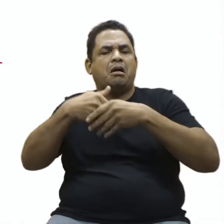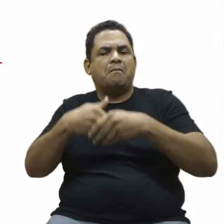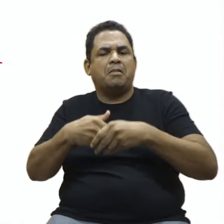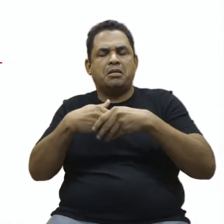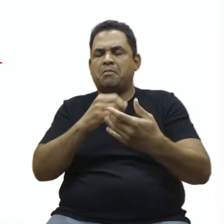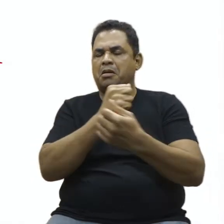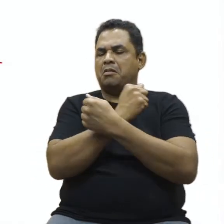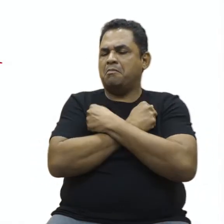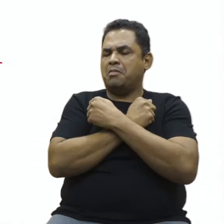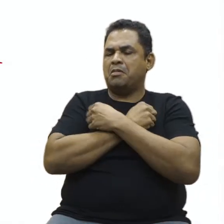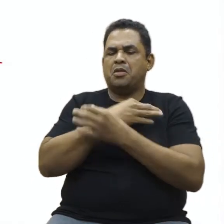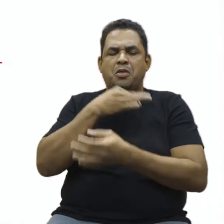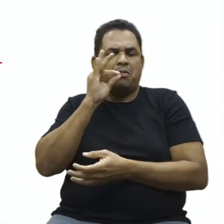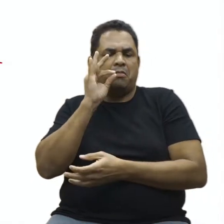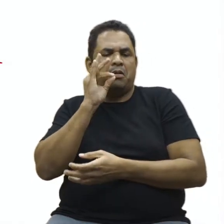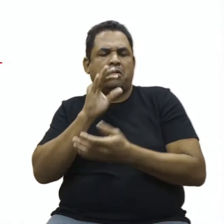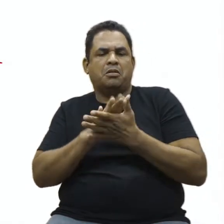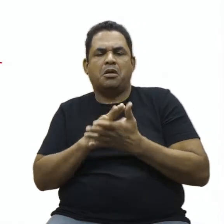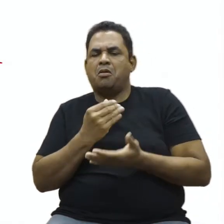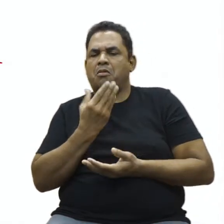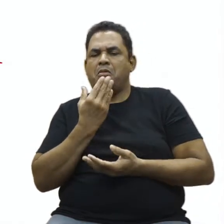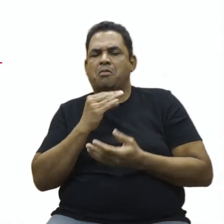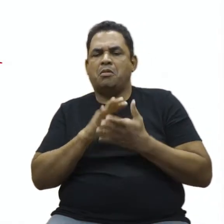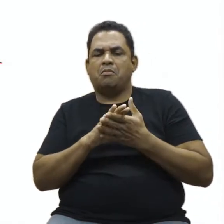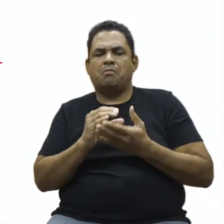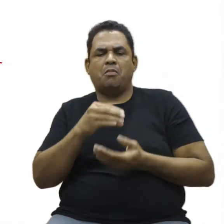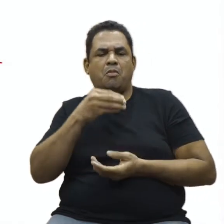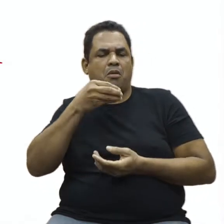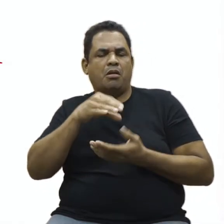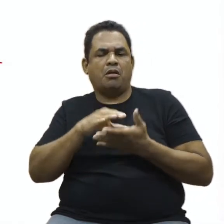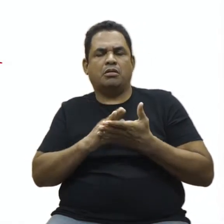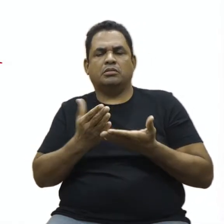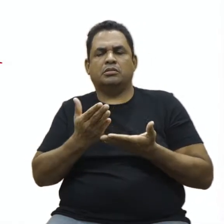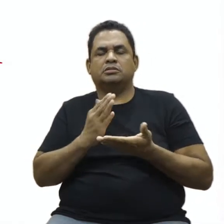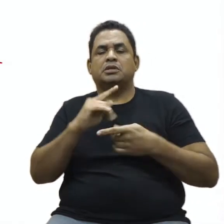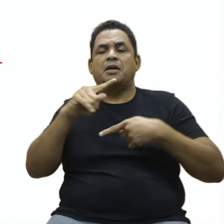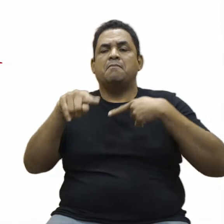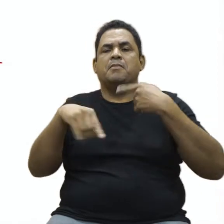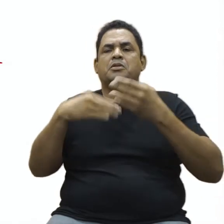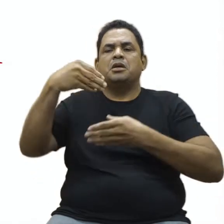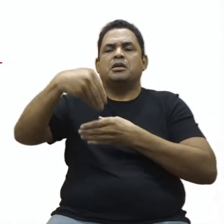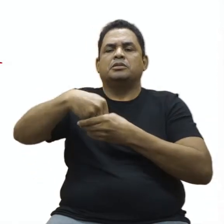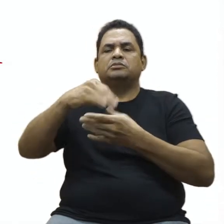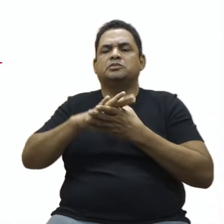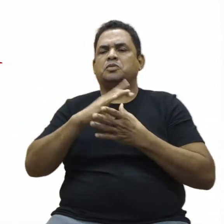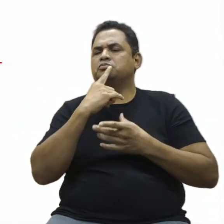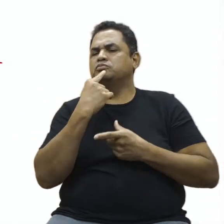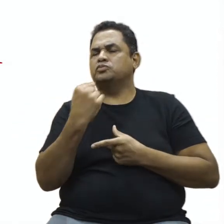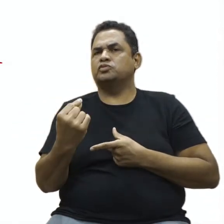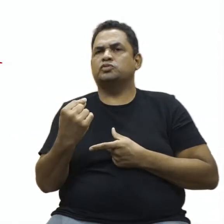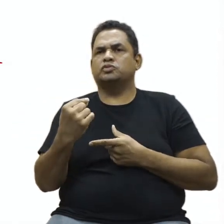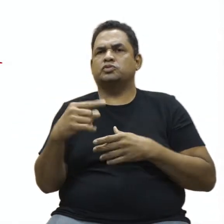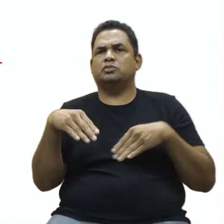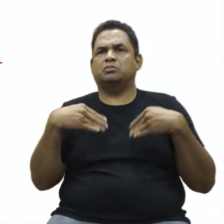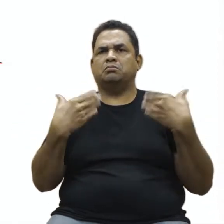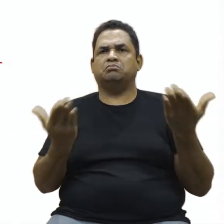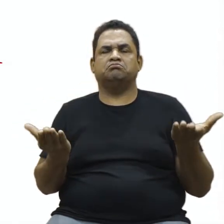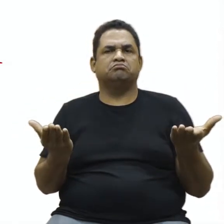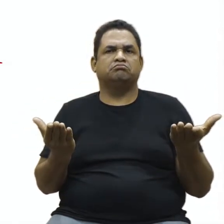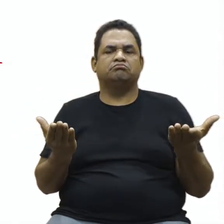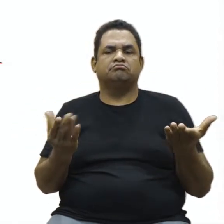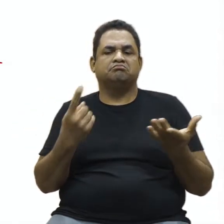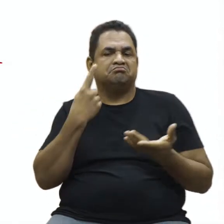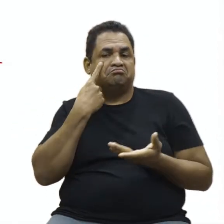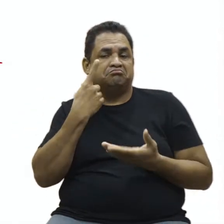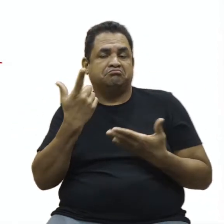toma café, come bolacha. Acabou a eleição, meu irmão, some todo mundo, ninguém sabe nem onde é que eles estão. E eles